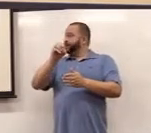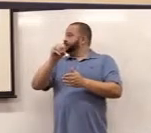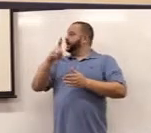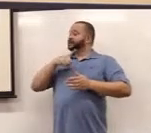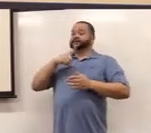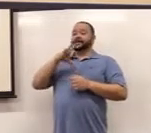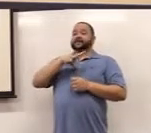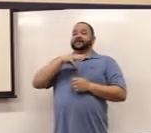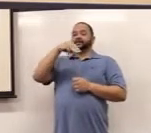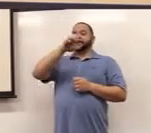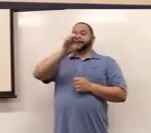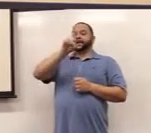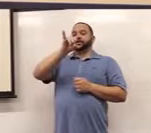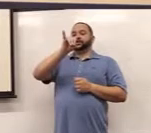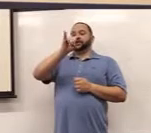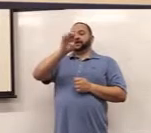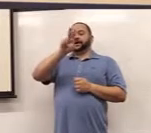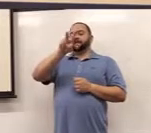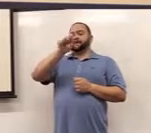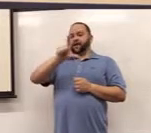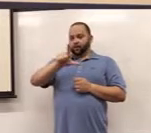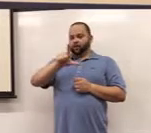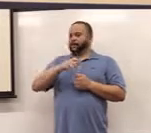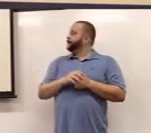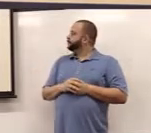medieval, né, onde ela sempre esteve. A gente